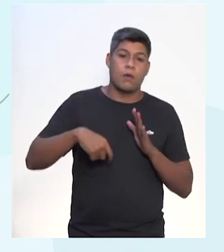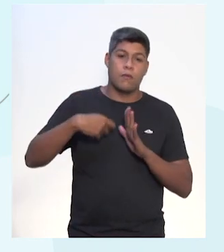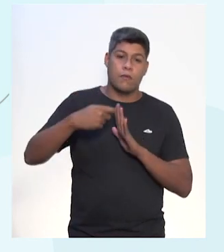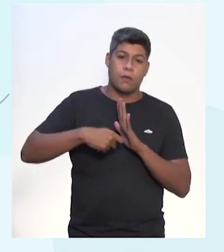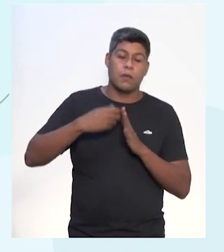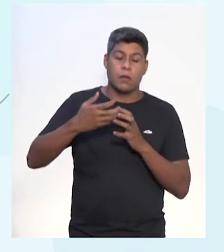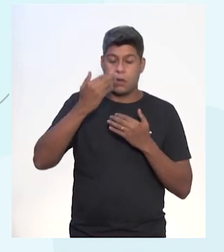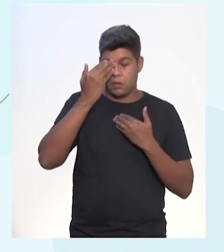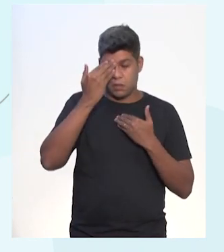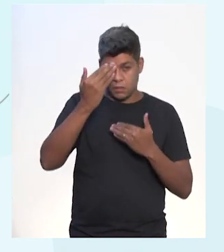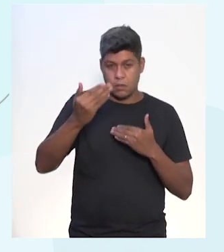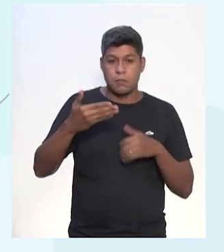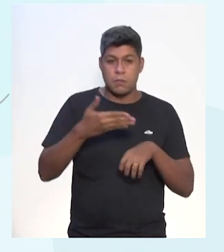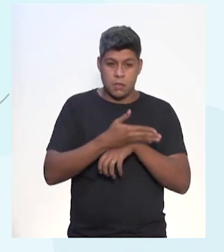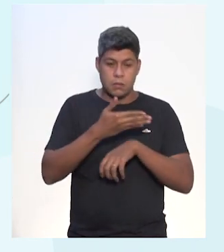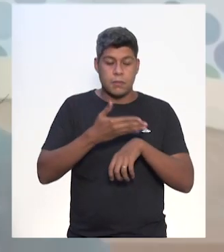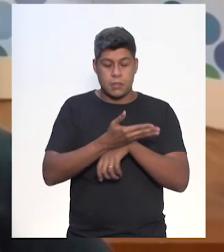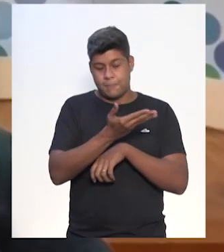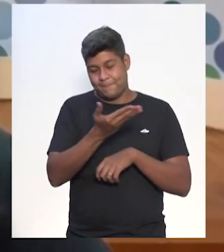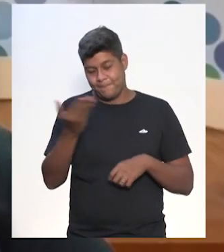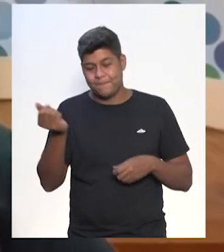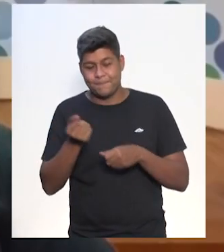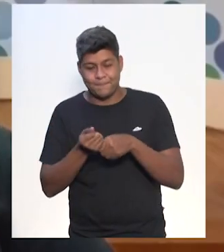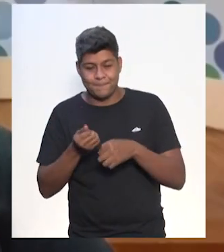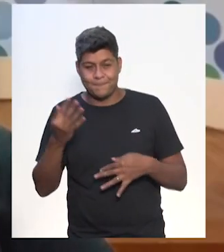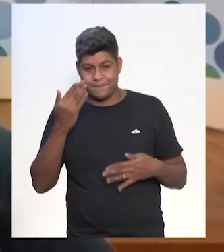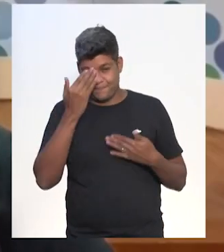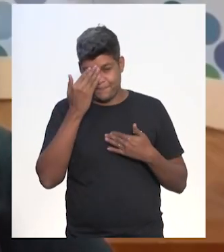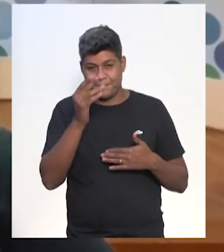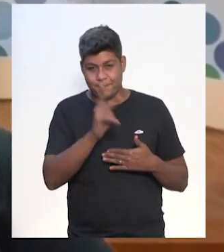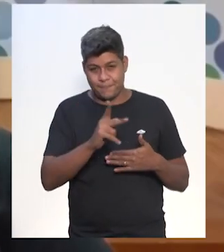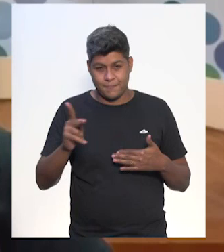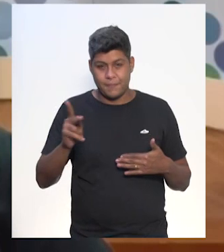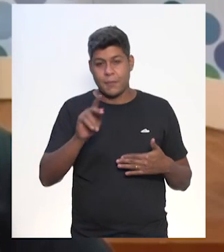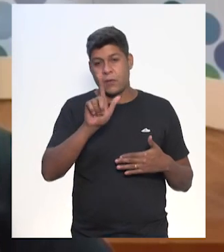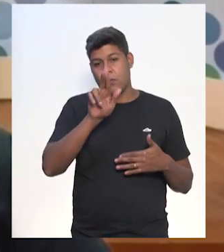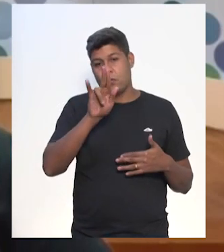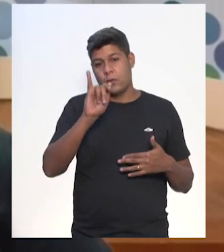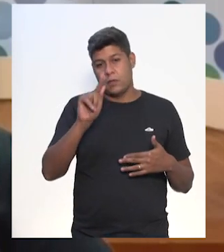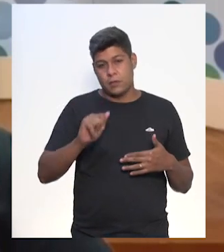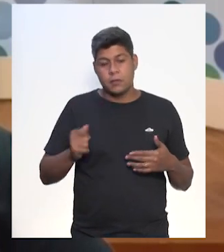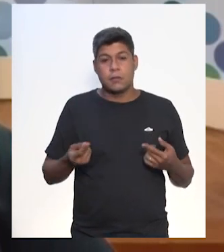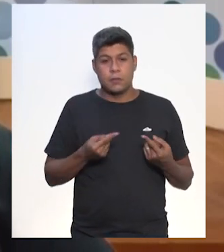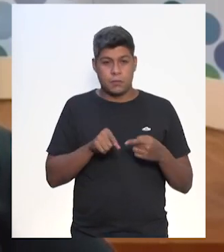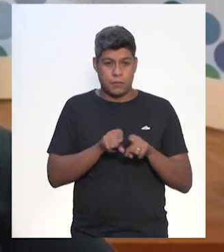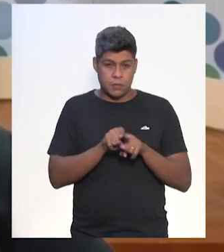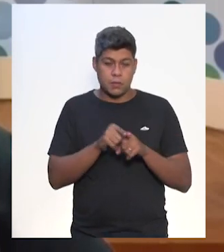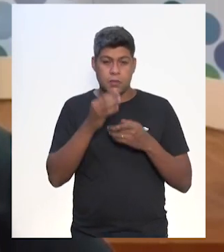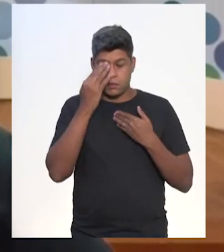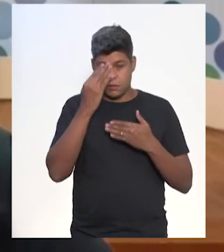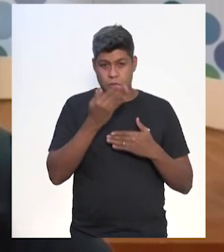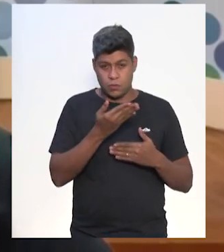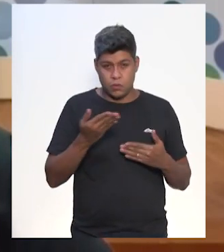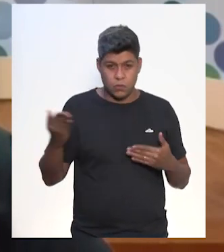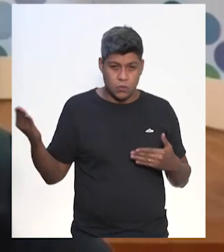Eu quero agradecer aí a participação de todos no chat, agradecer à professora Luísa por mais essa parceria, agradecer a